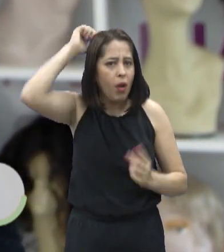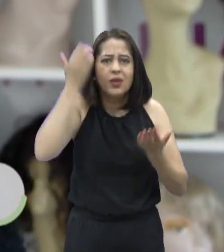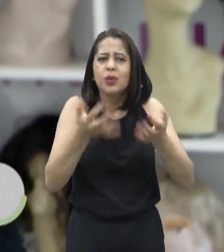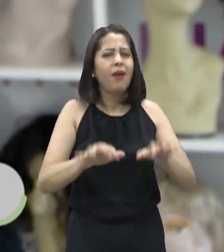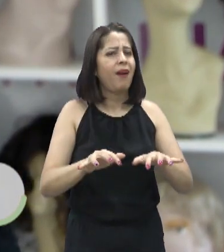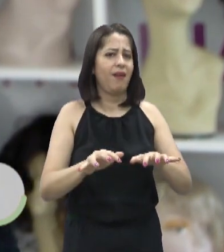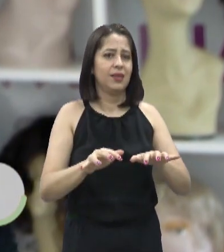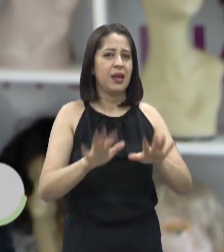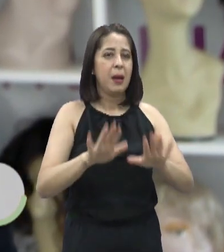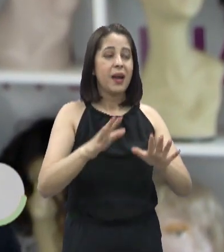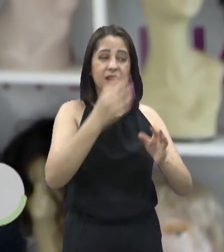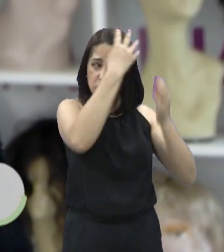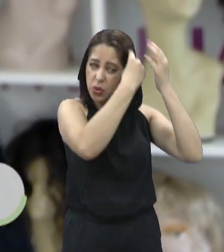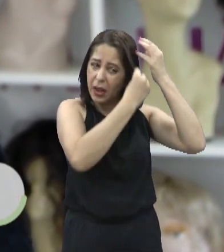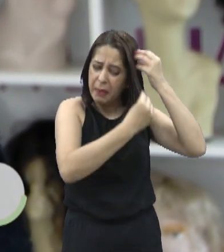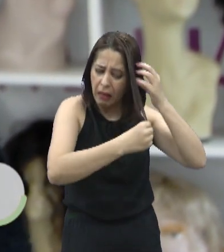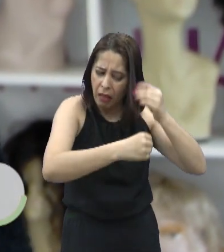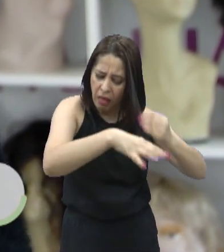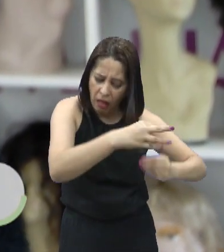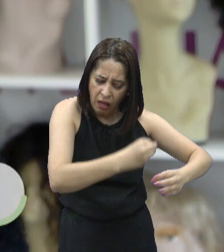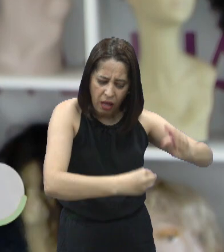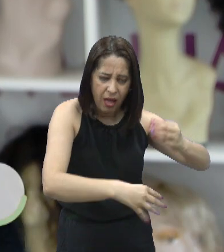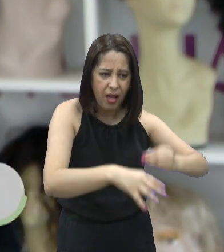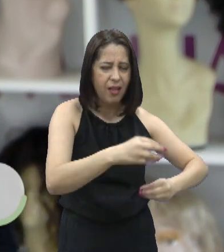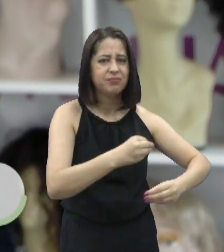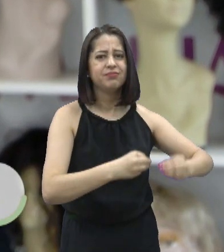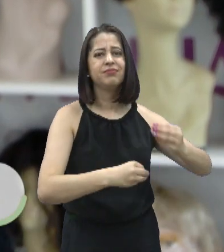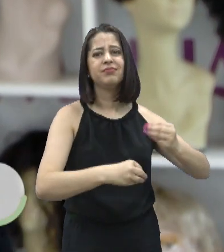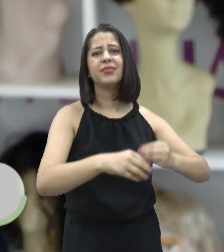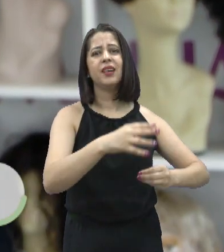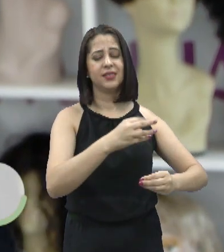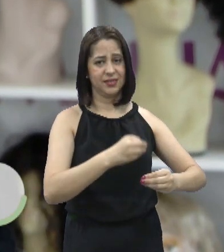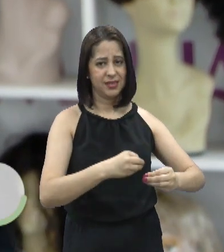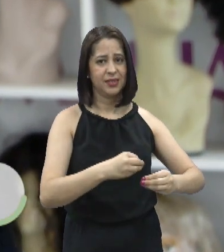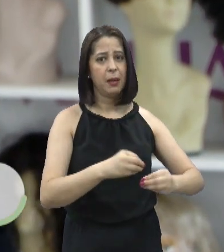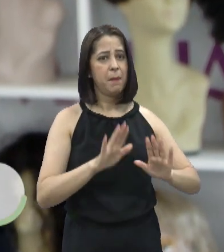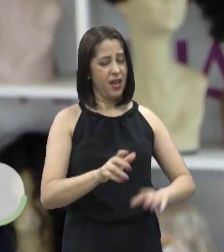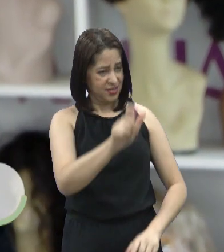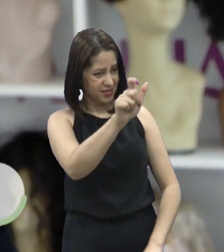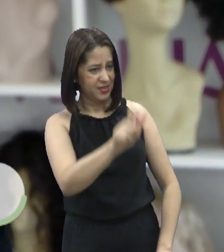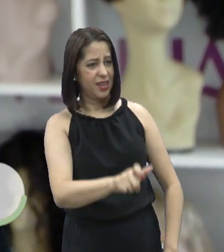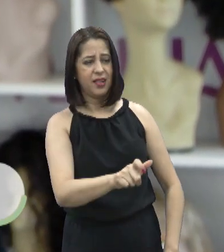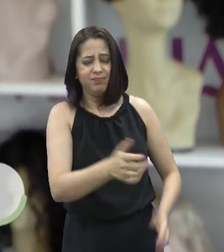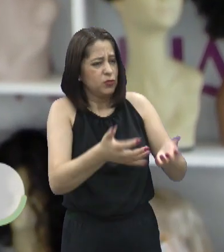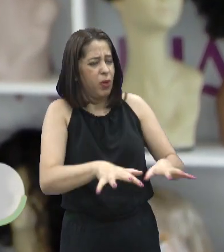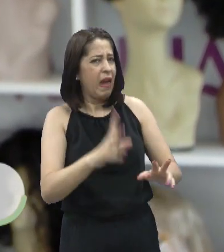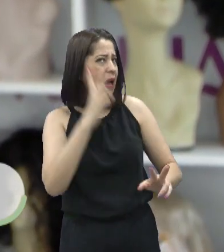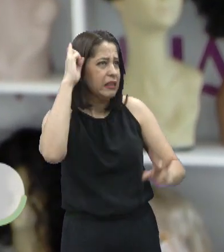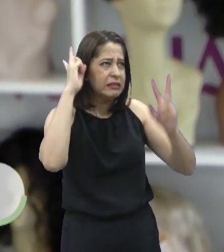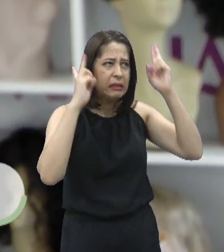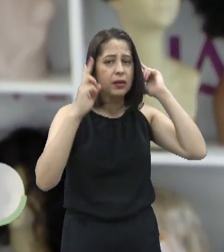E o cabelo está caindo em cima e elas estão perdendo o cabelo e não estão querendo tirar. E